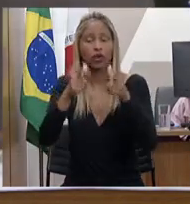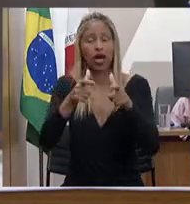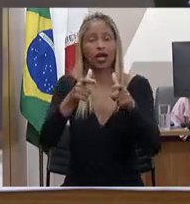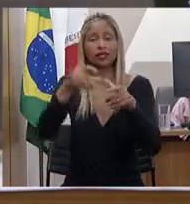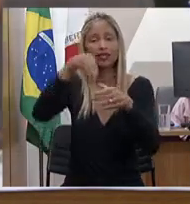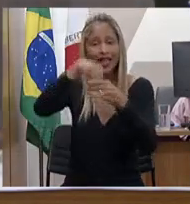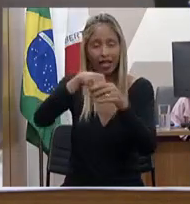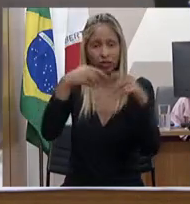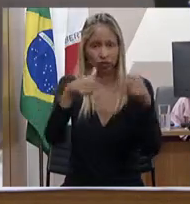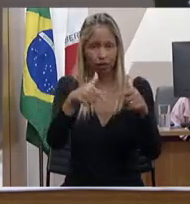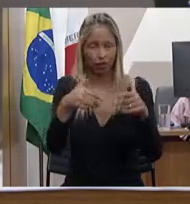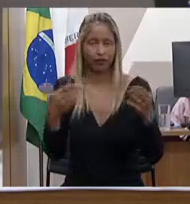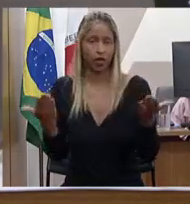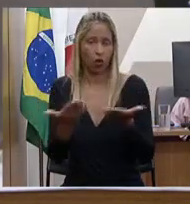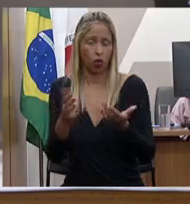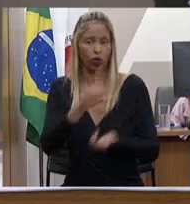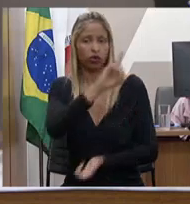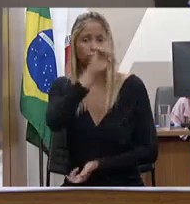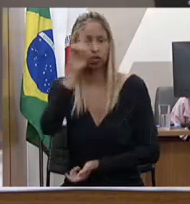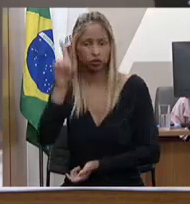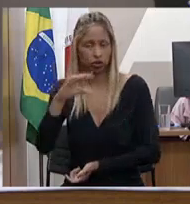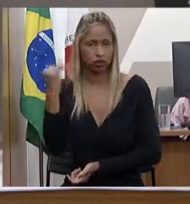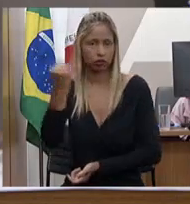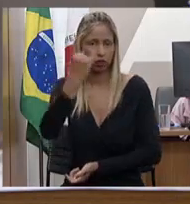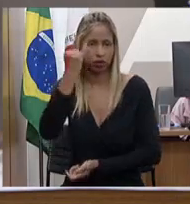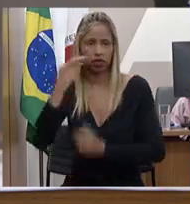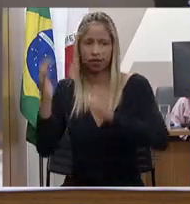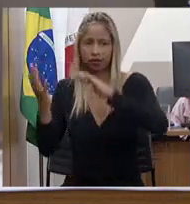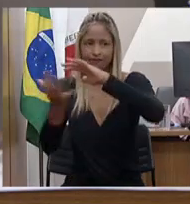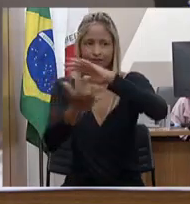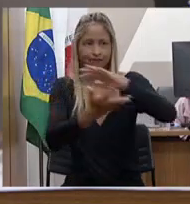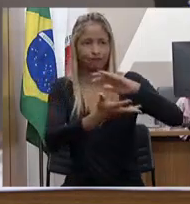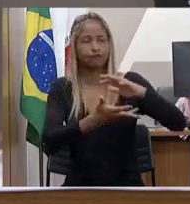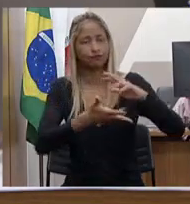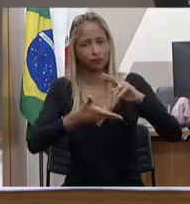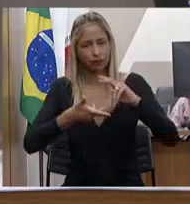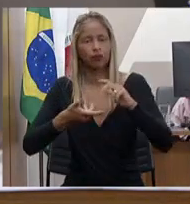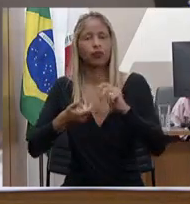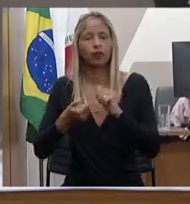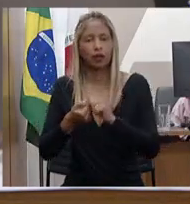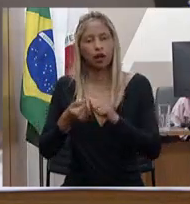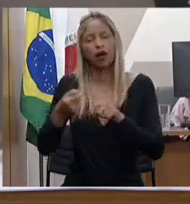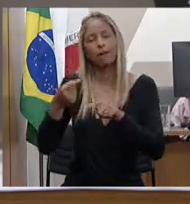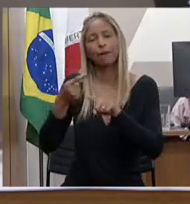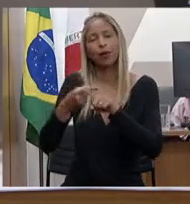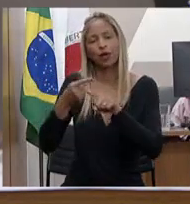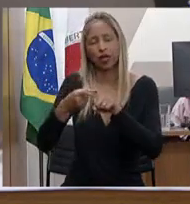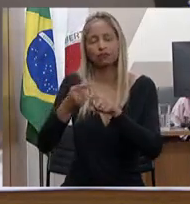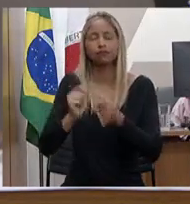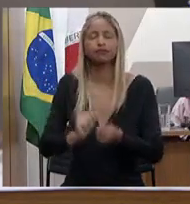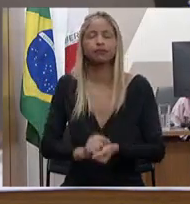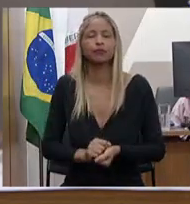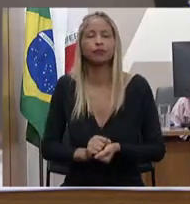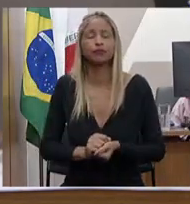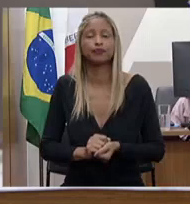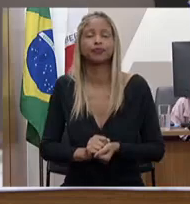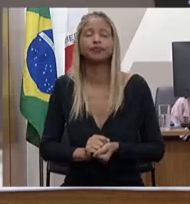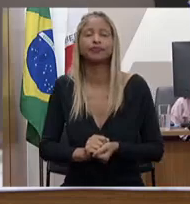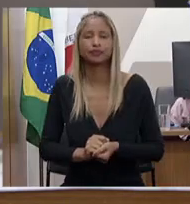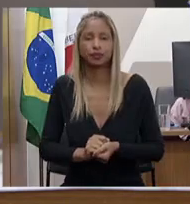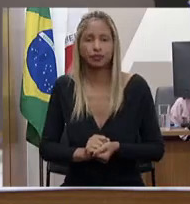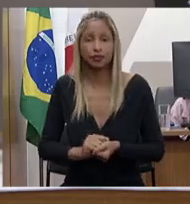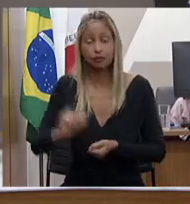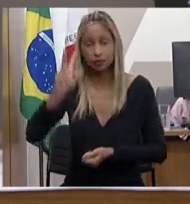trabalho hoje é um dia de importância Mundial porque ele é uma é uma forma de